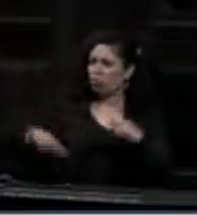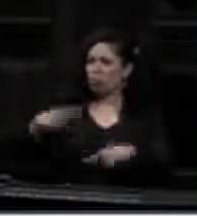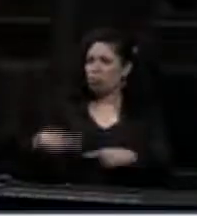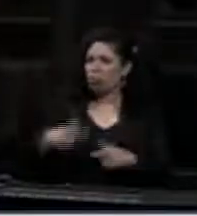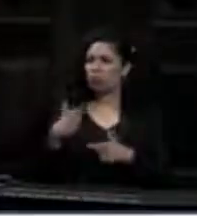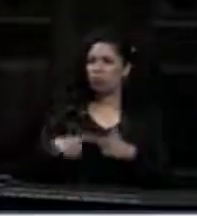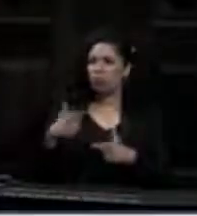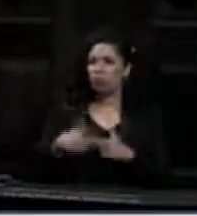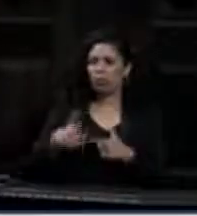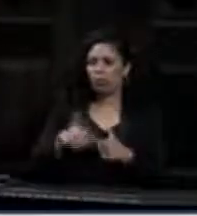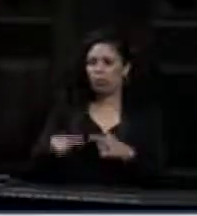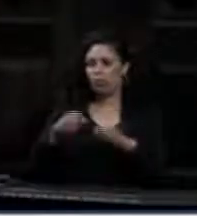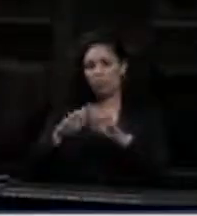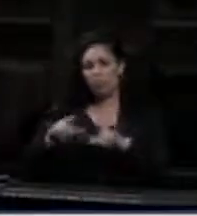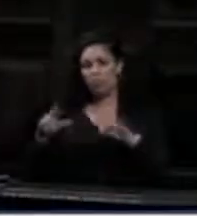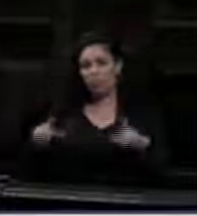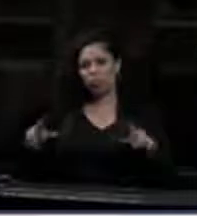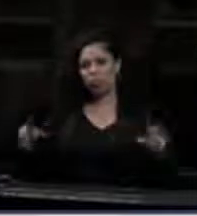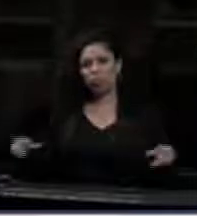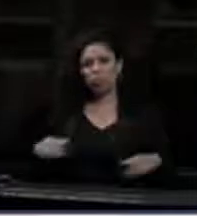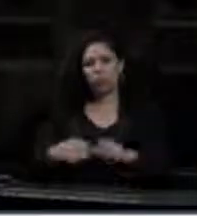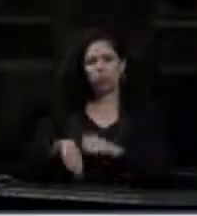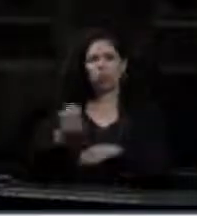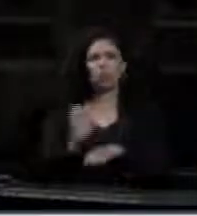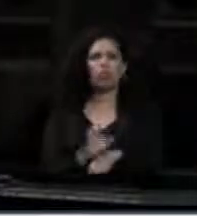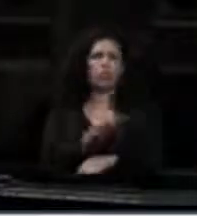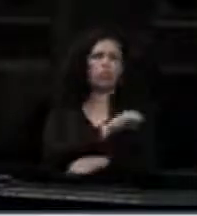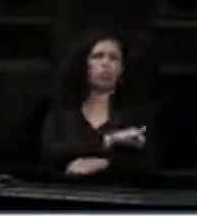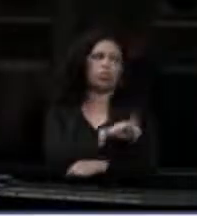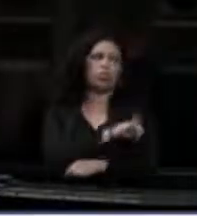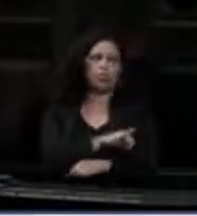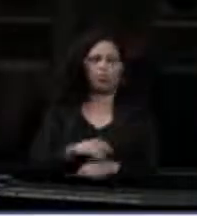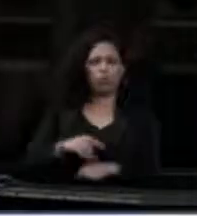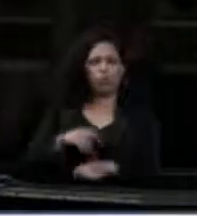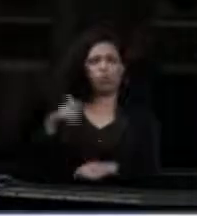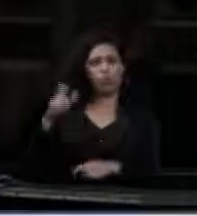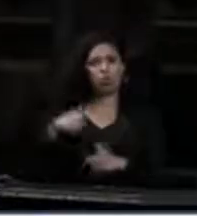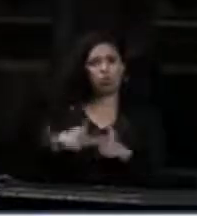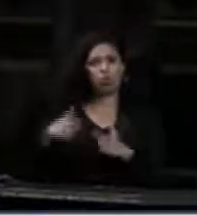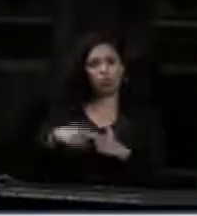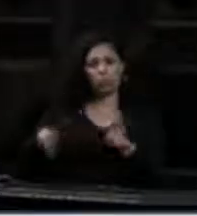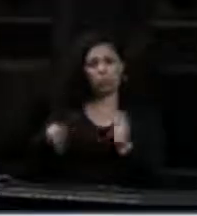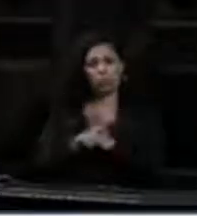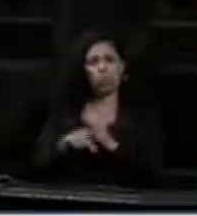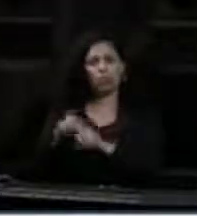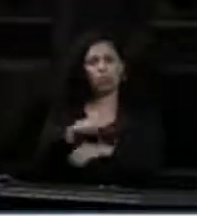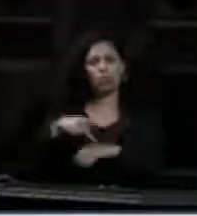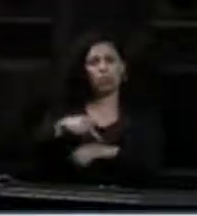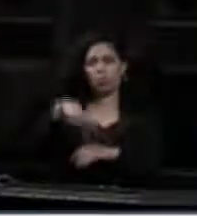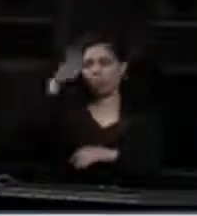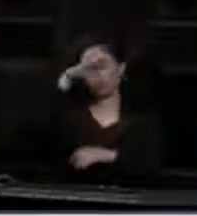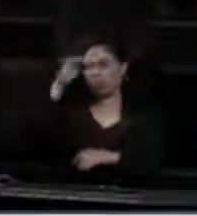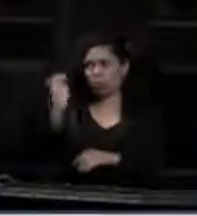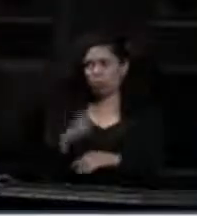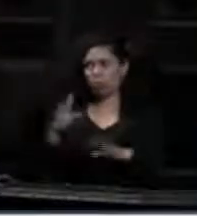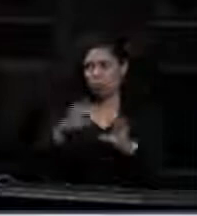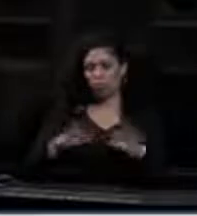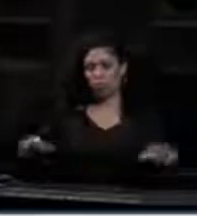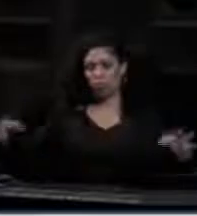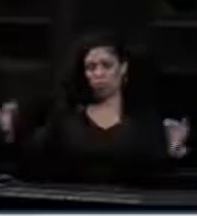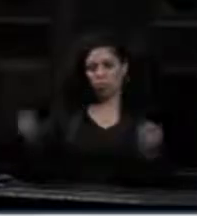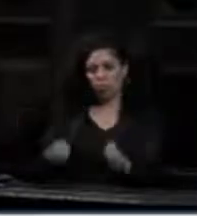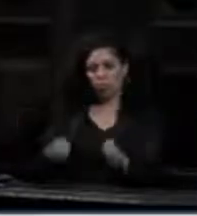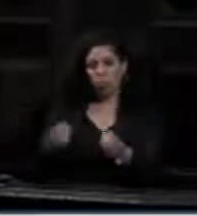problemas brasileiros e esses problemas brasileiros estão inscritos na decisão que as